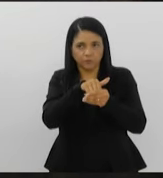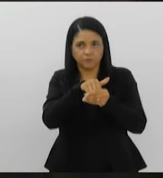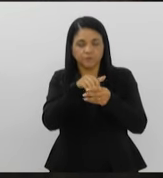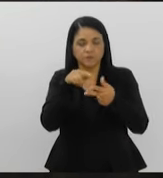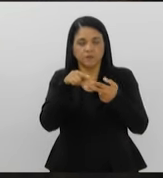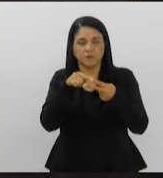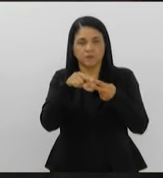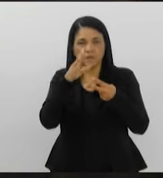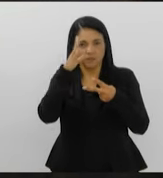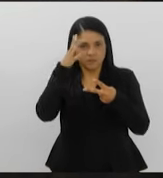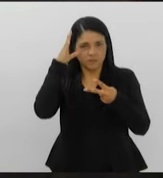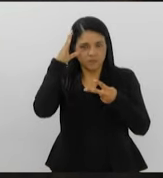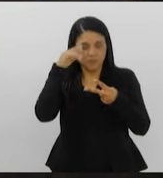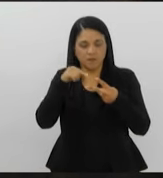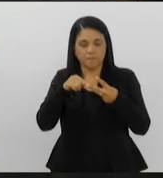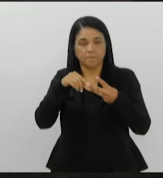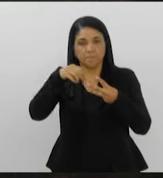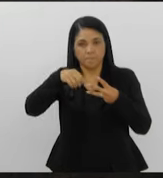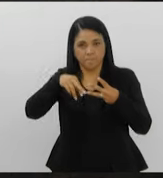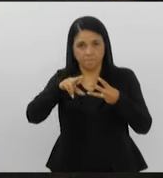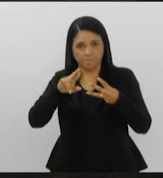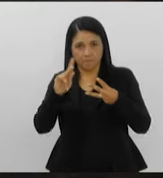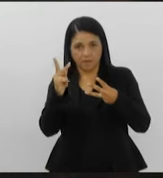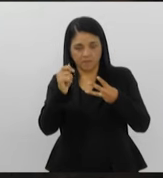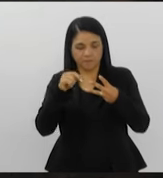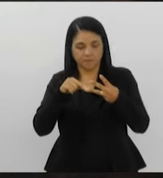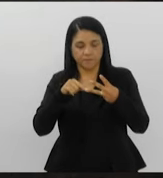Célia, Marta e Zeidan.